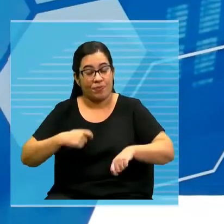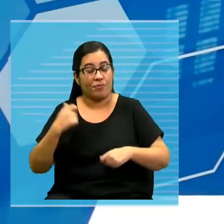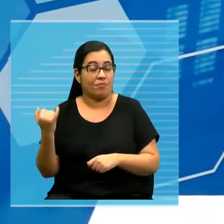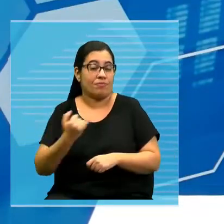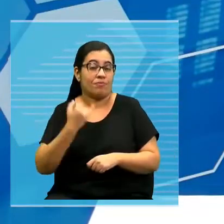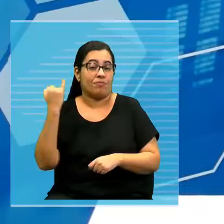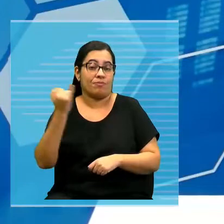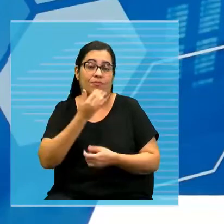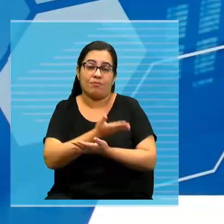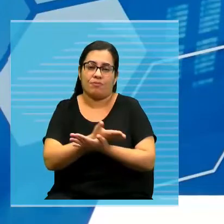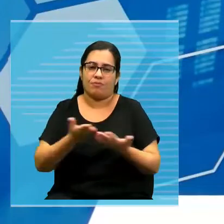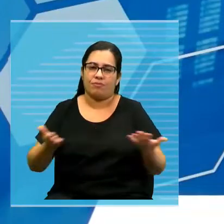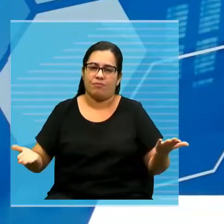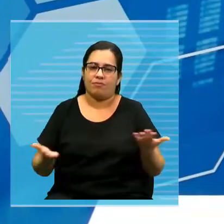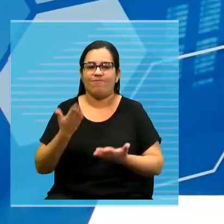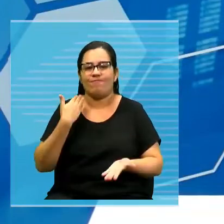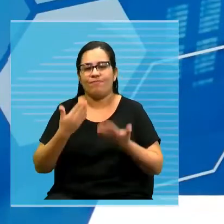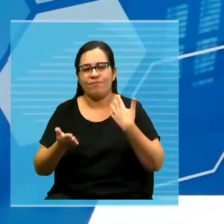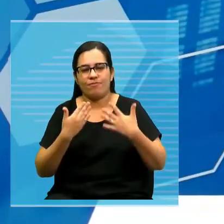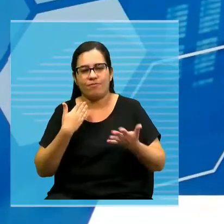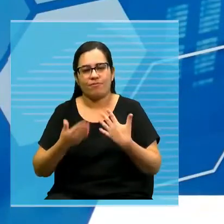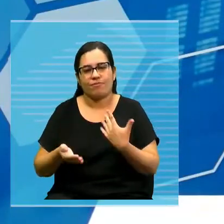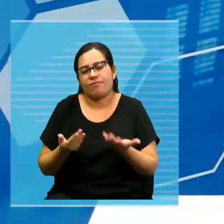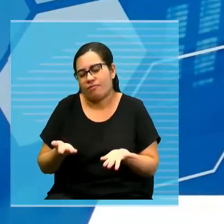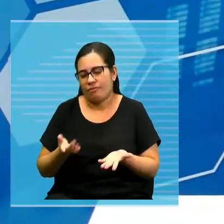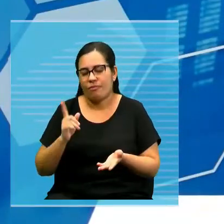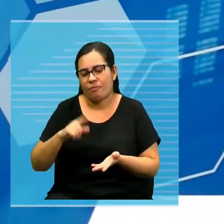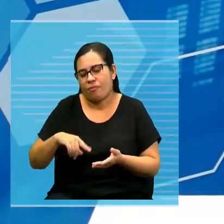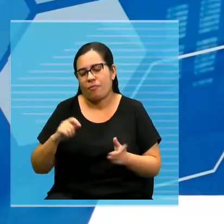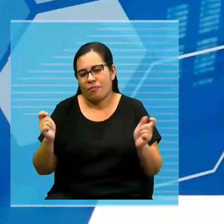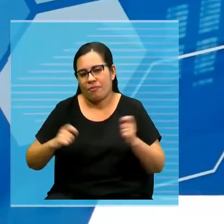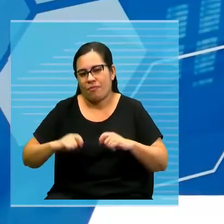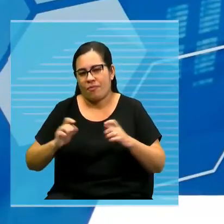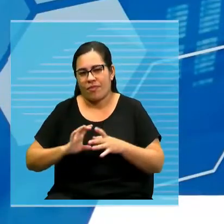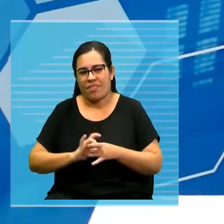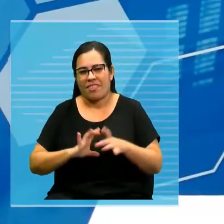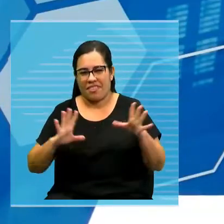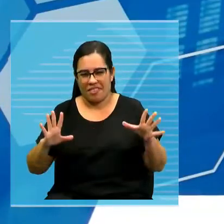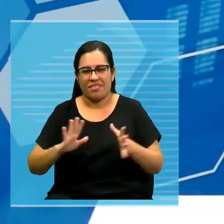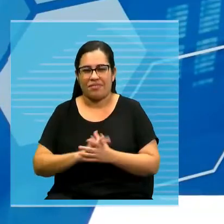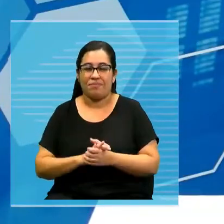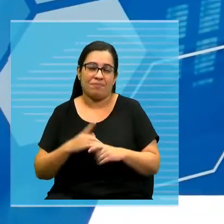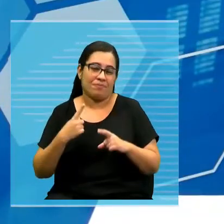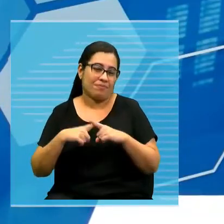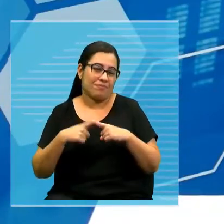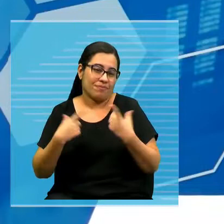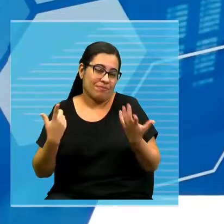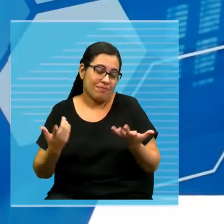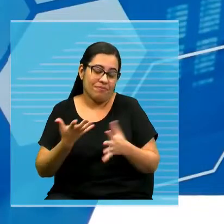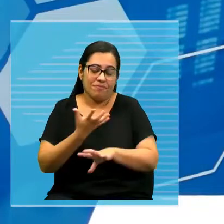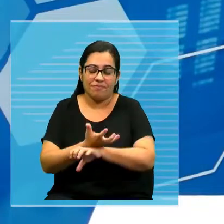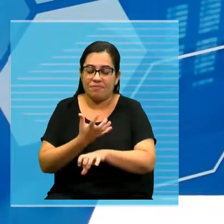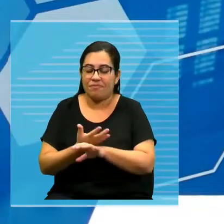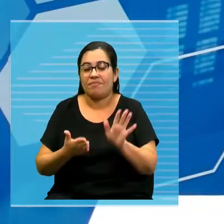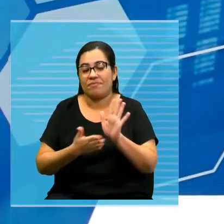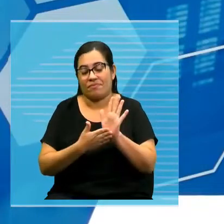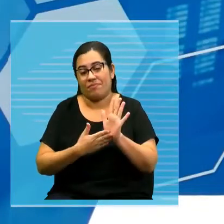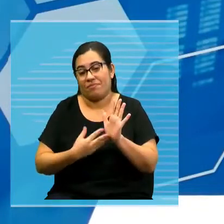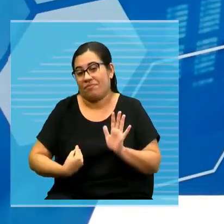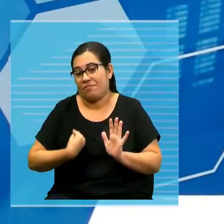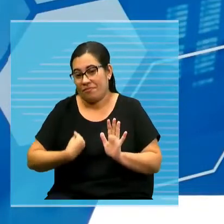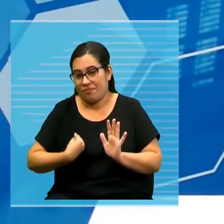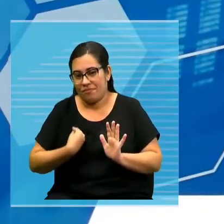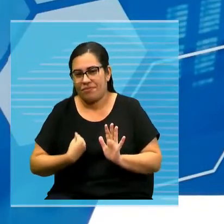né de vocês estarem aqui na nossa aula de vocês participarem porque essa disciplina projeto de vida é